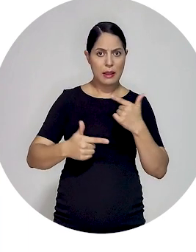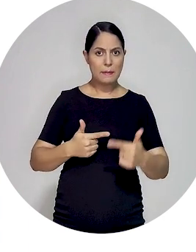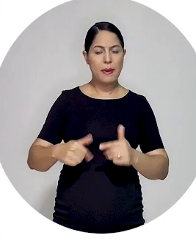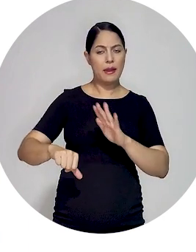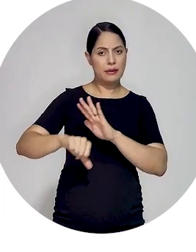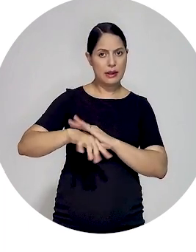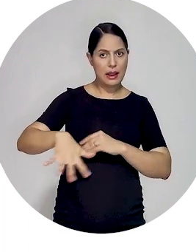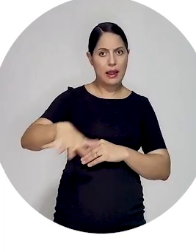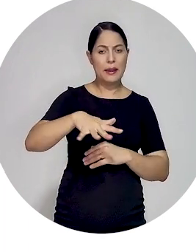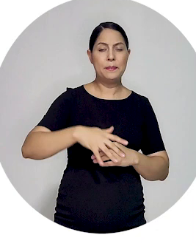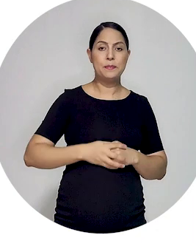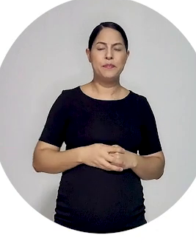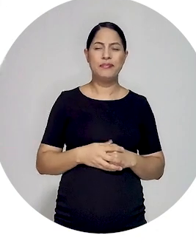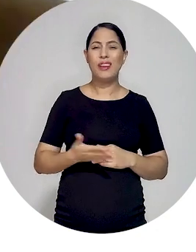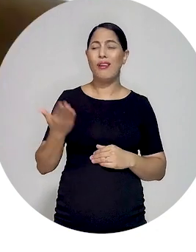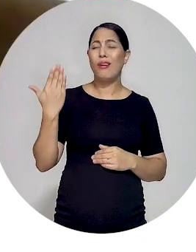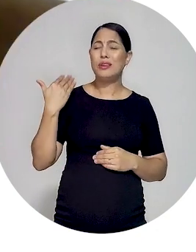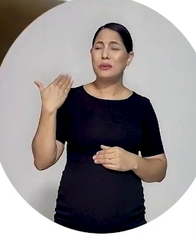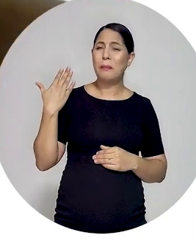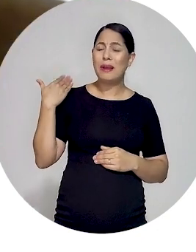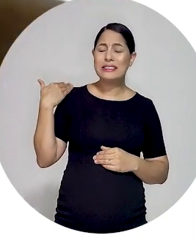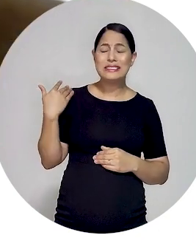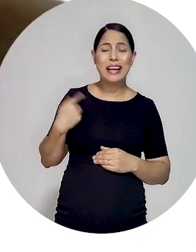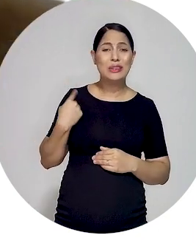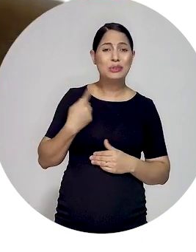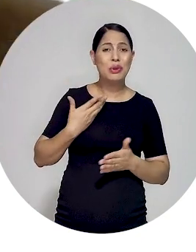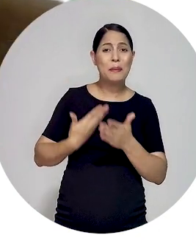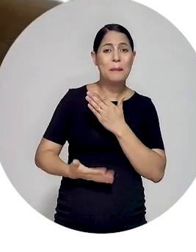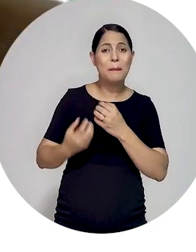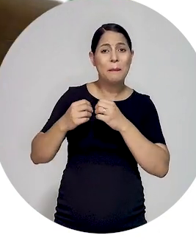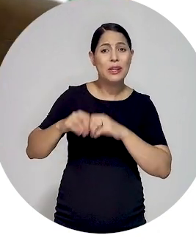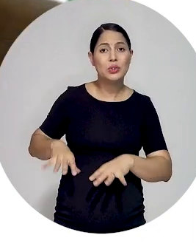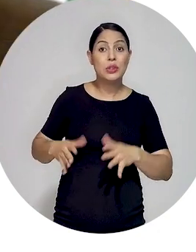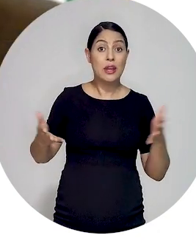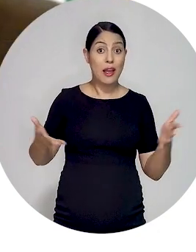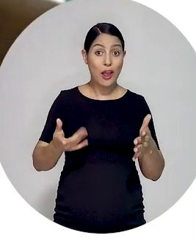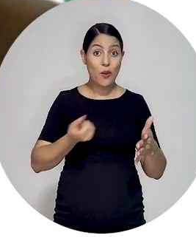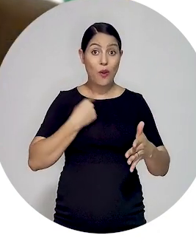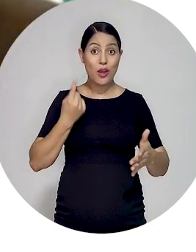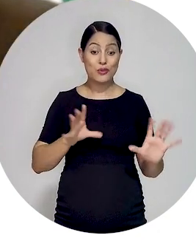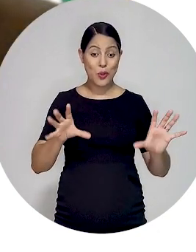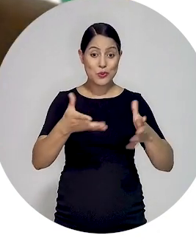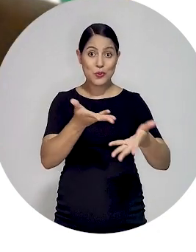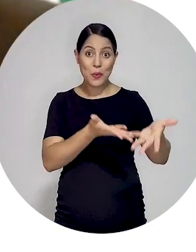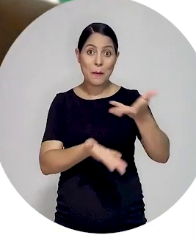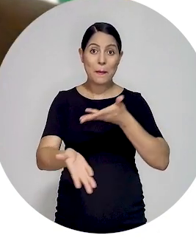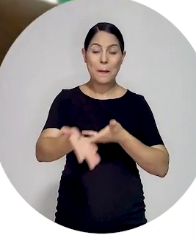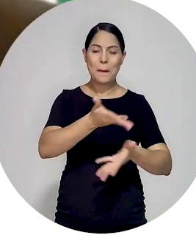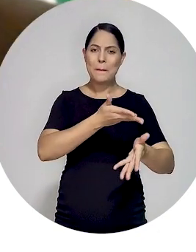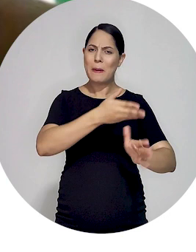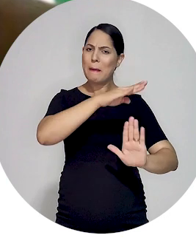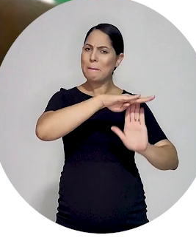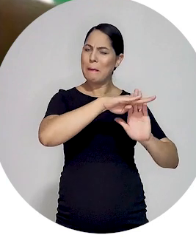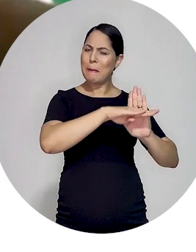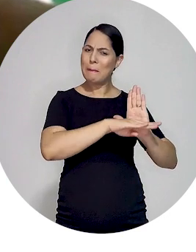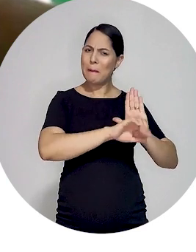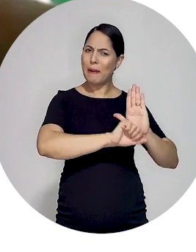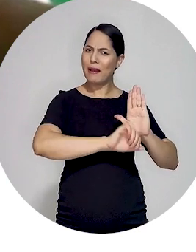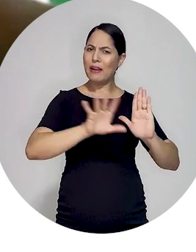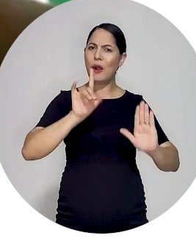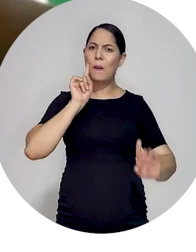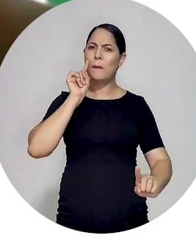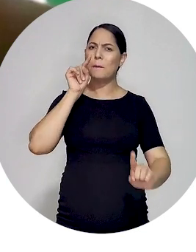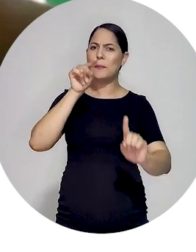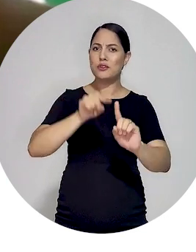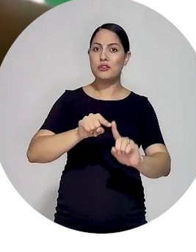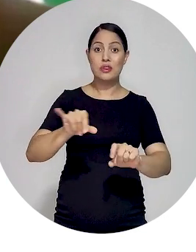penitenciários. Segundo ele, abre aspas, perdemos muito tempo no passado sem essa aproximação. Agora podemos estabelecer um grupo